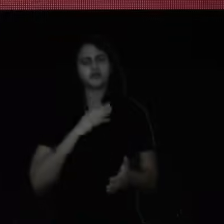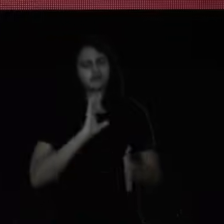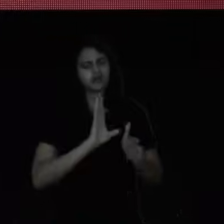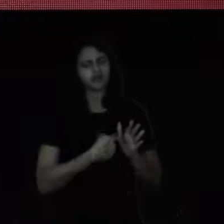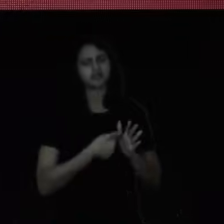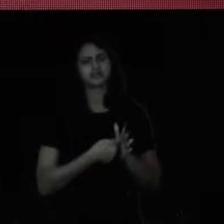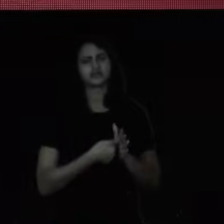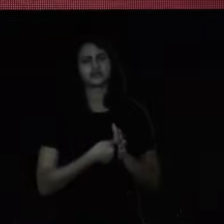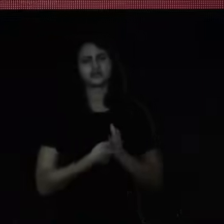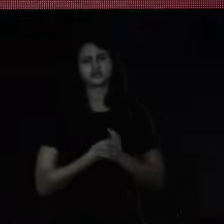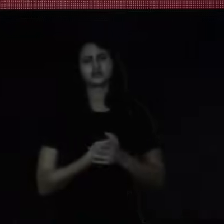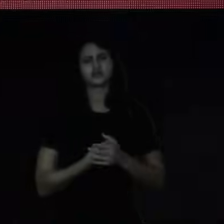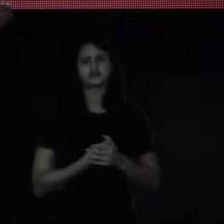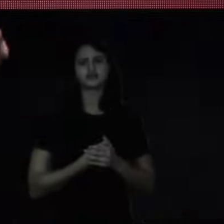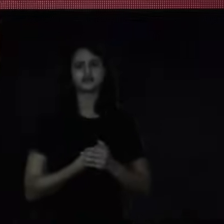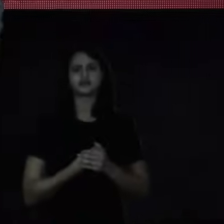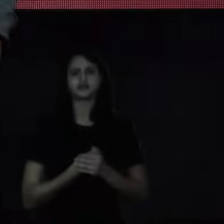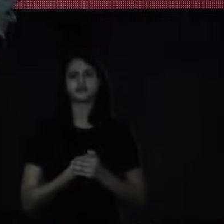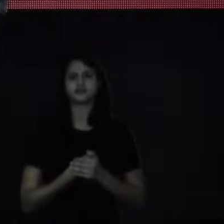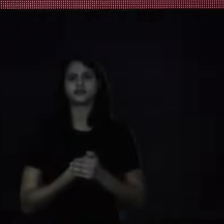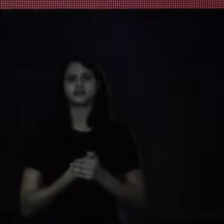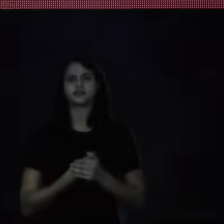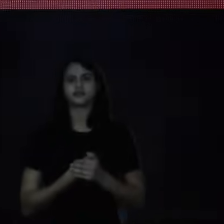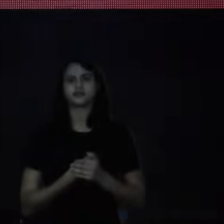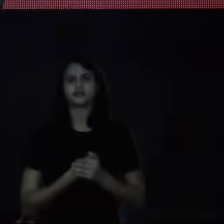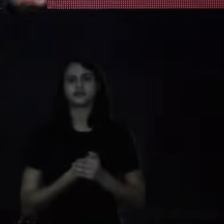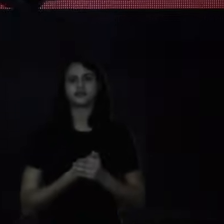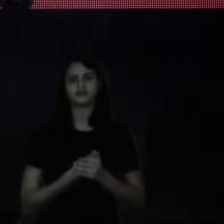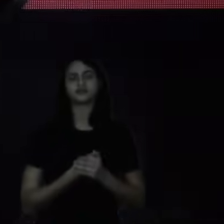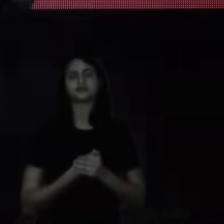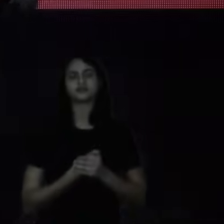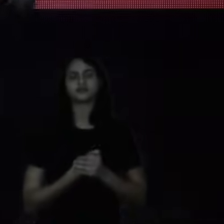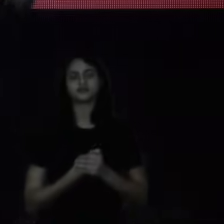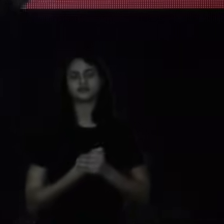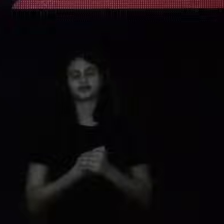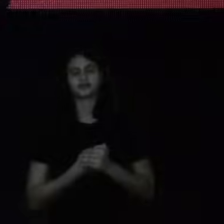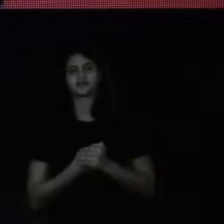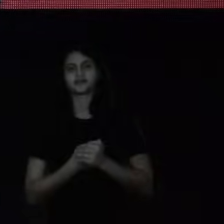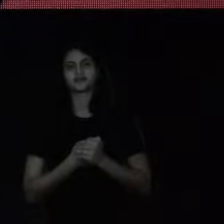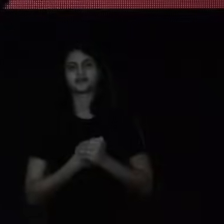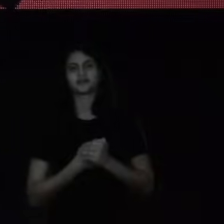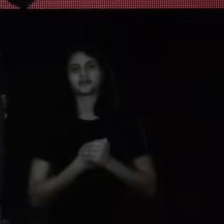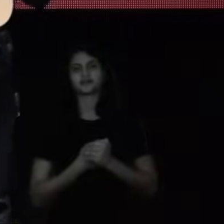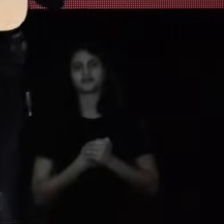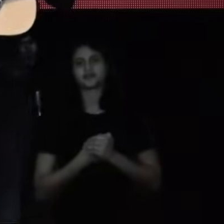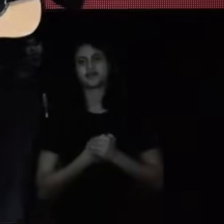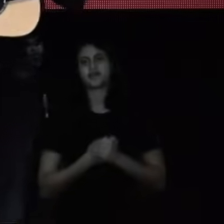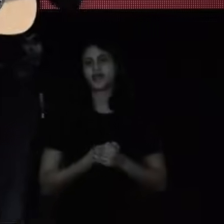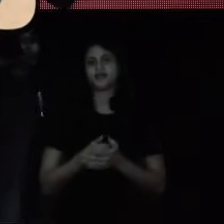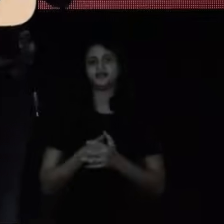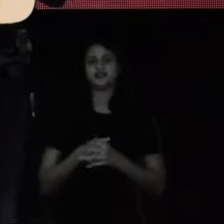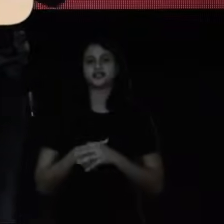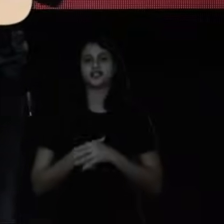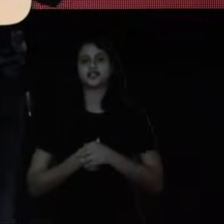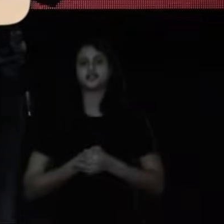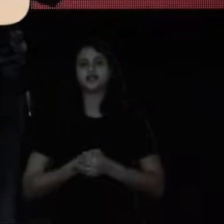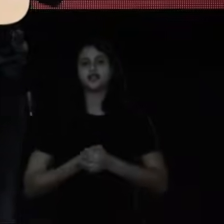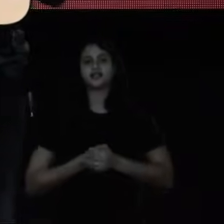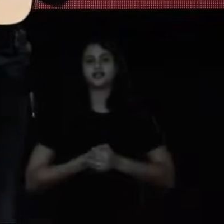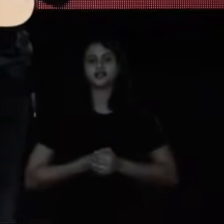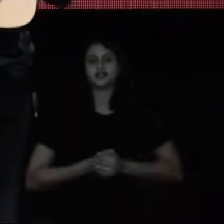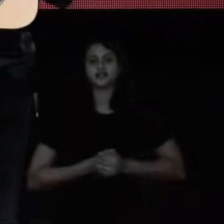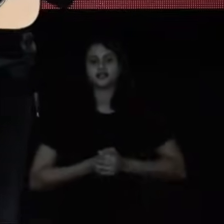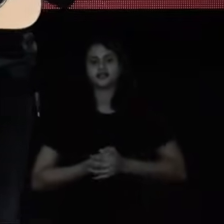mais graça para Deus me perdoar por meu orgulho, minha confiança em si mesmo, para me levar a reconhecer